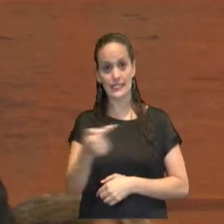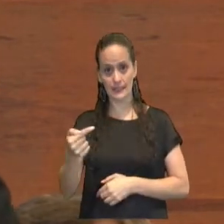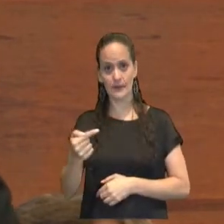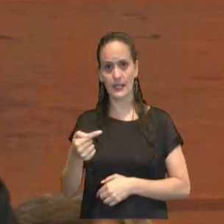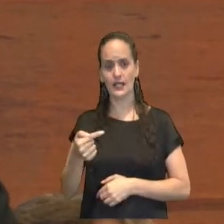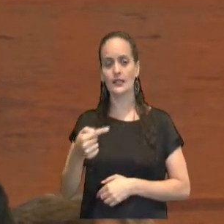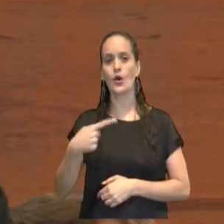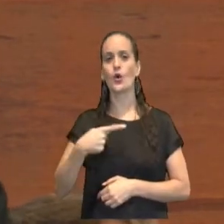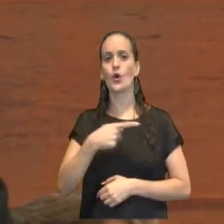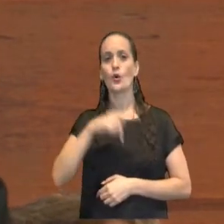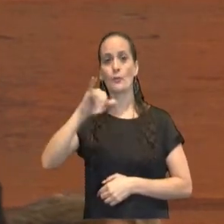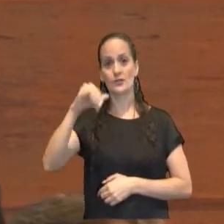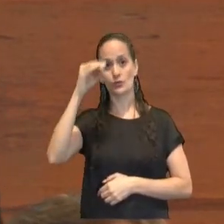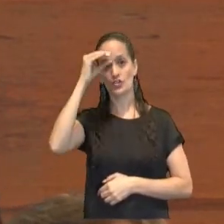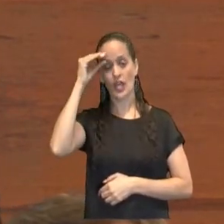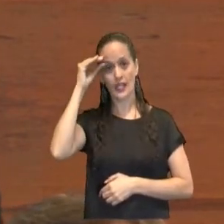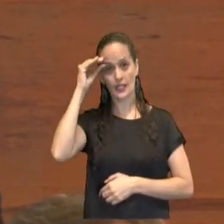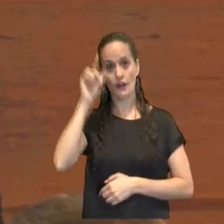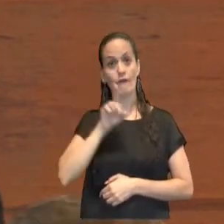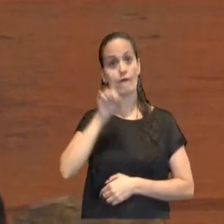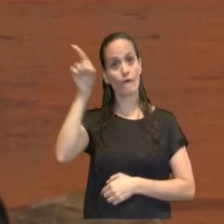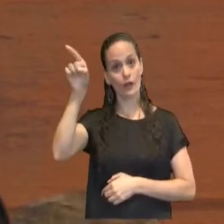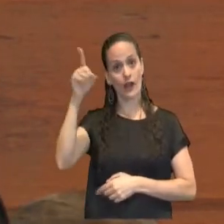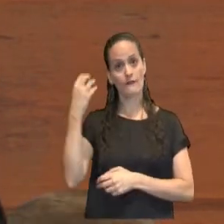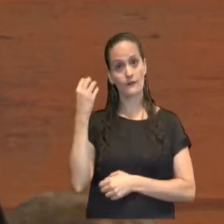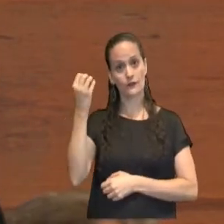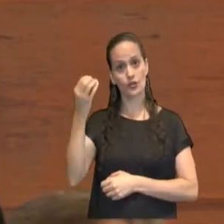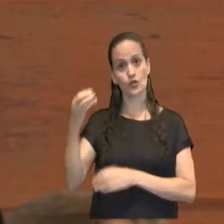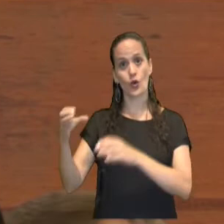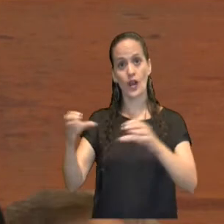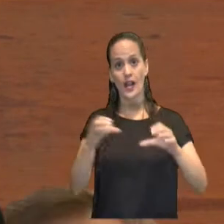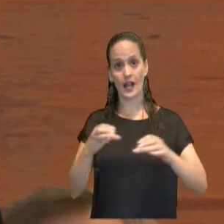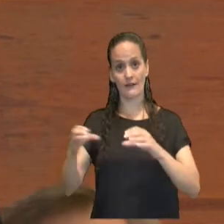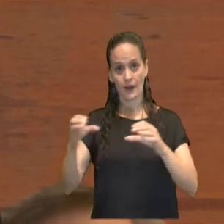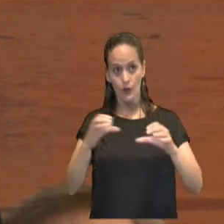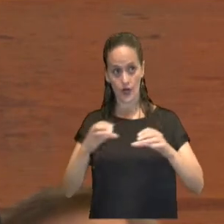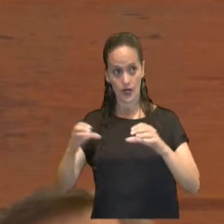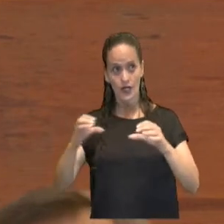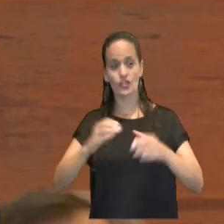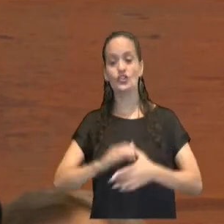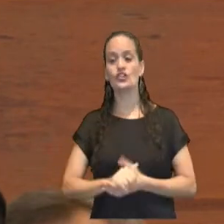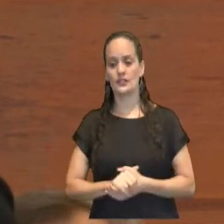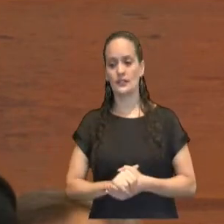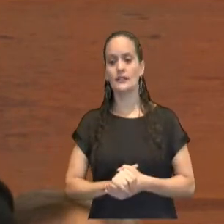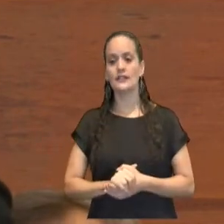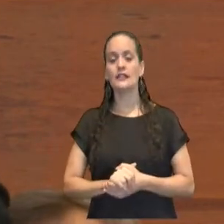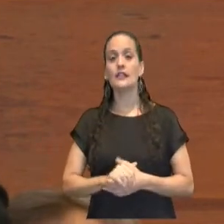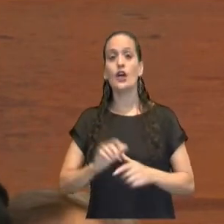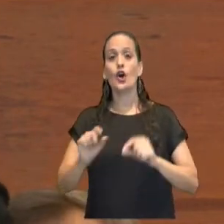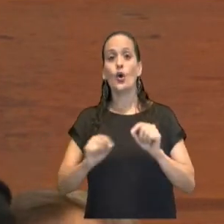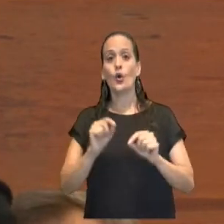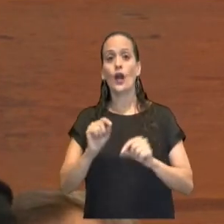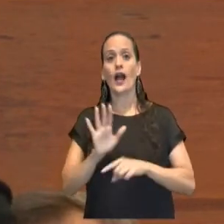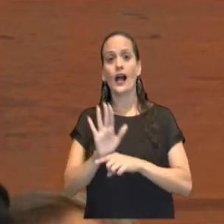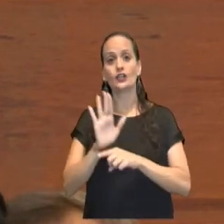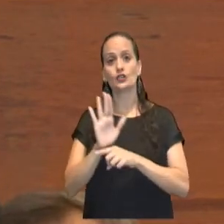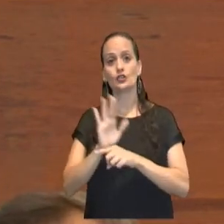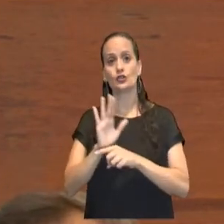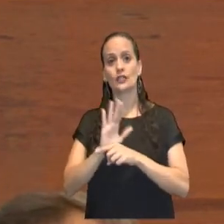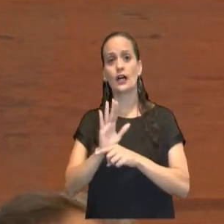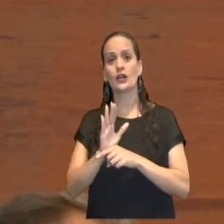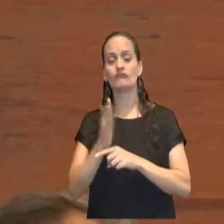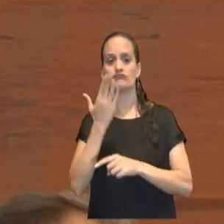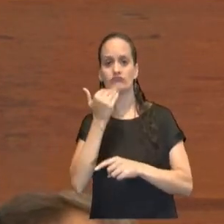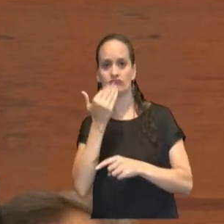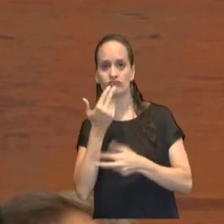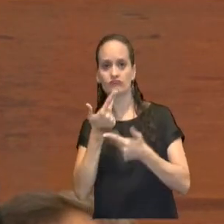Jair, representando nossa igreja, esteve em Cavalcante, suprindo algumas necessidades com cestas básicas, Ministério Comissões